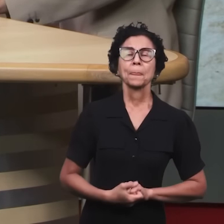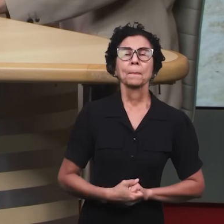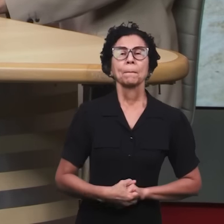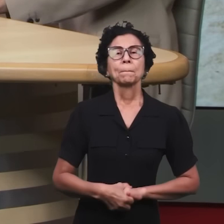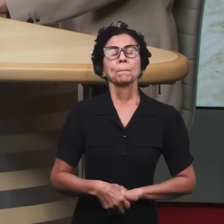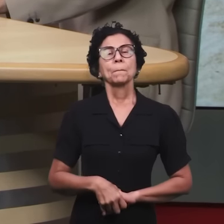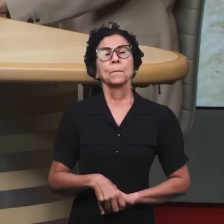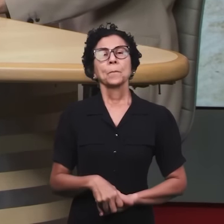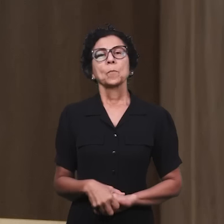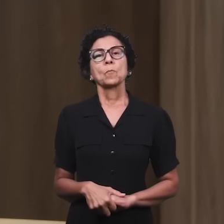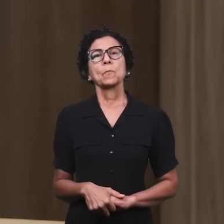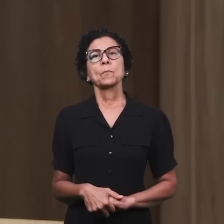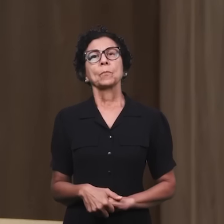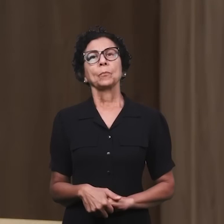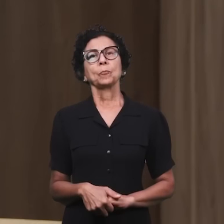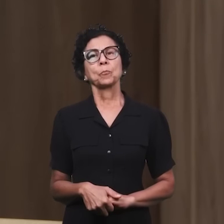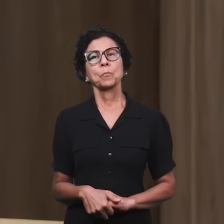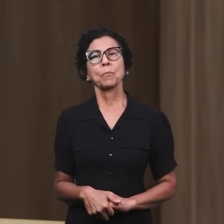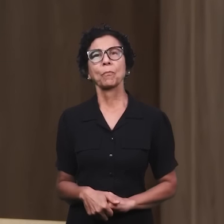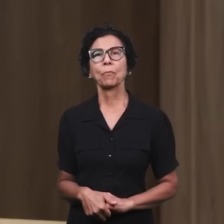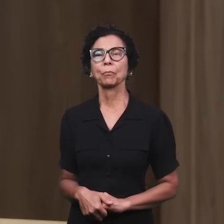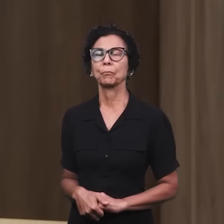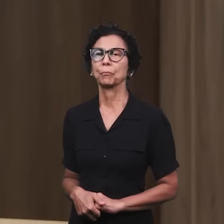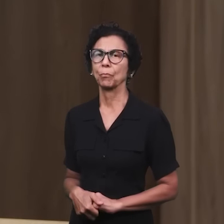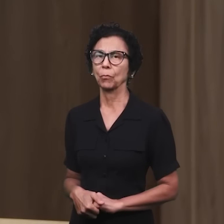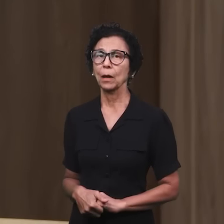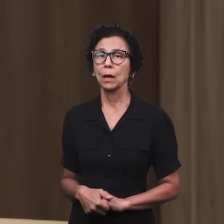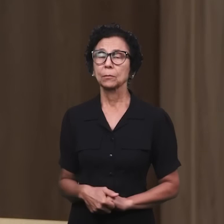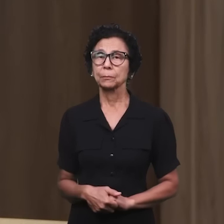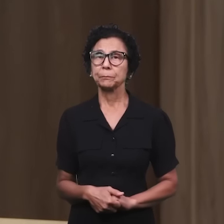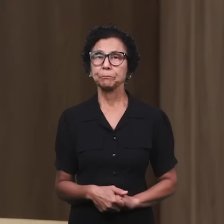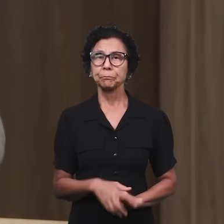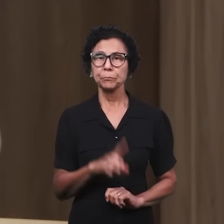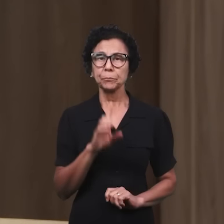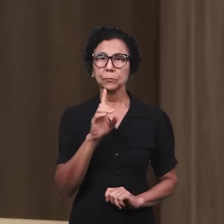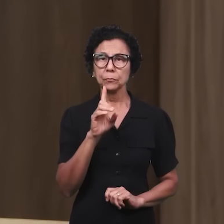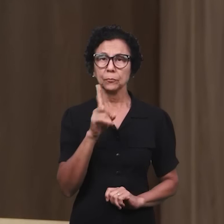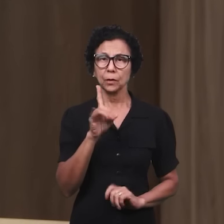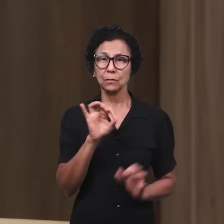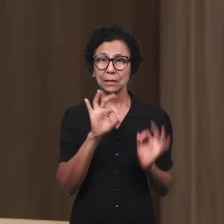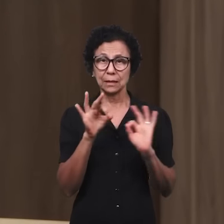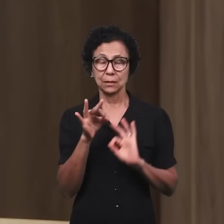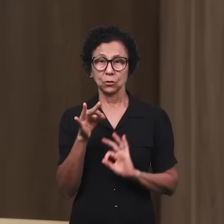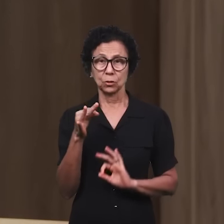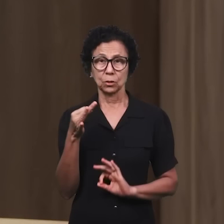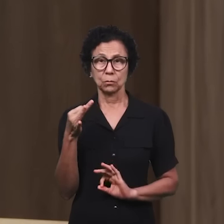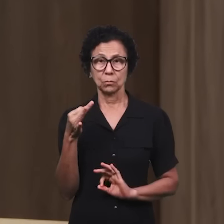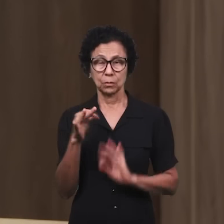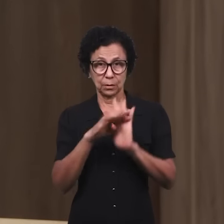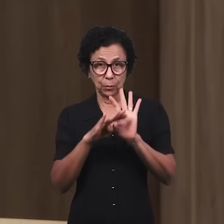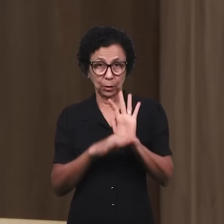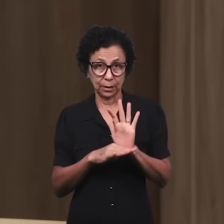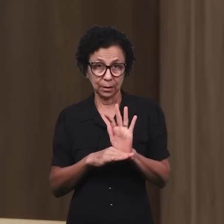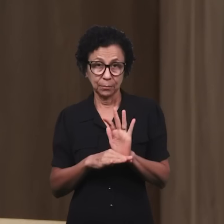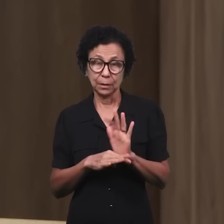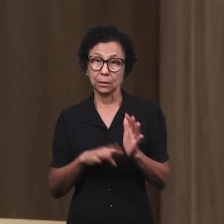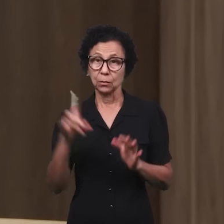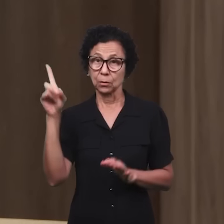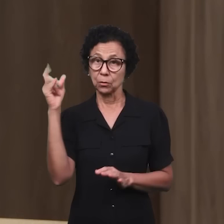palavra, está chegando na hora certa. Amém. Glória a Jesus. Porque aquele jovem, como ele estava perto da porta, ele estava a alguns